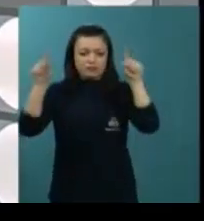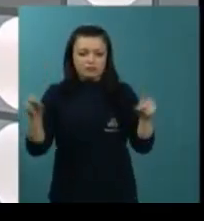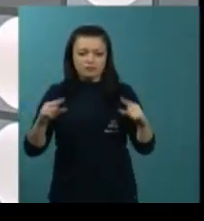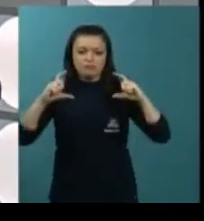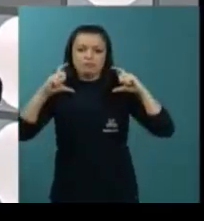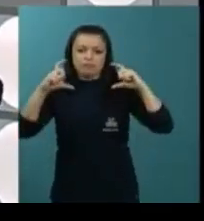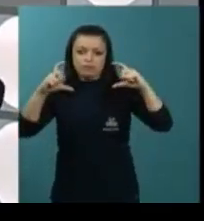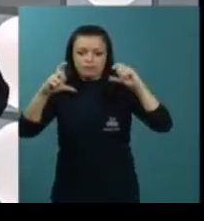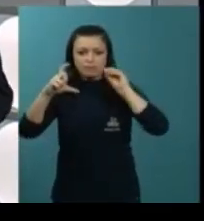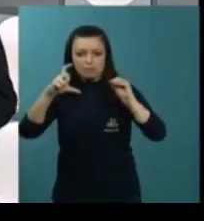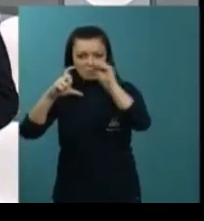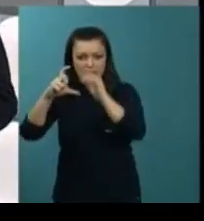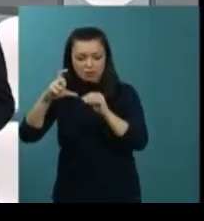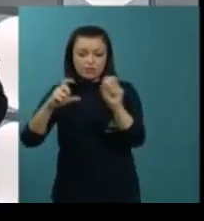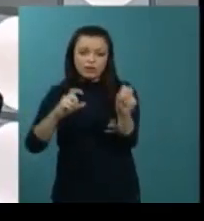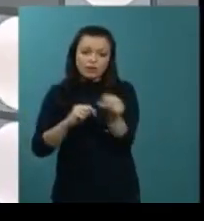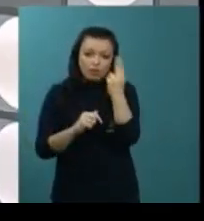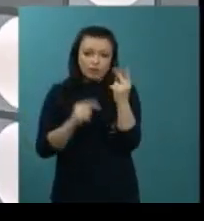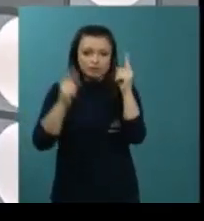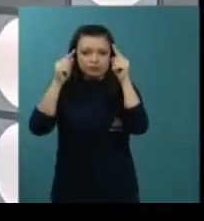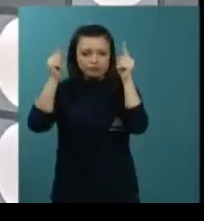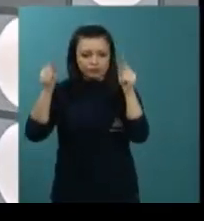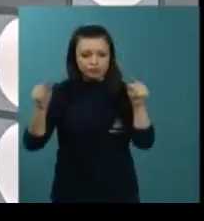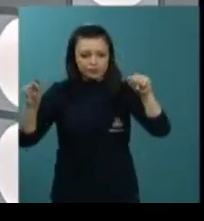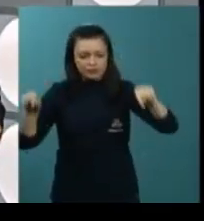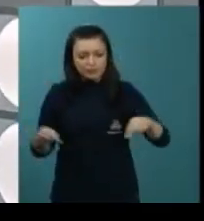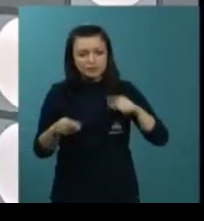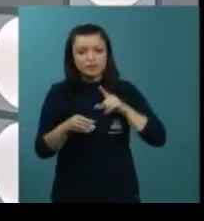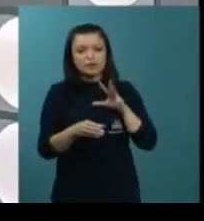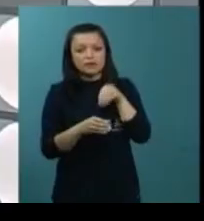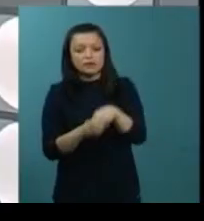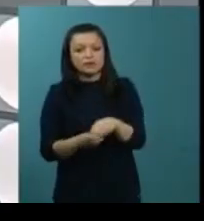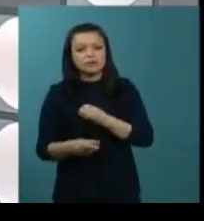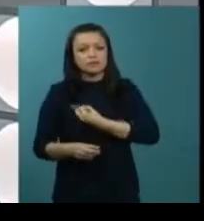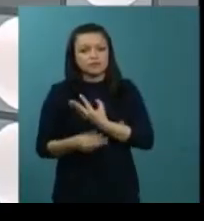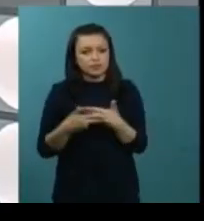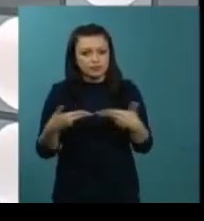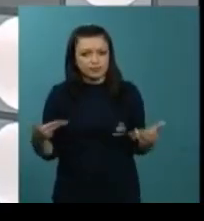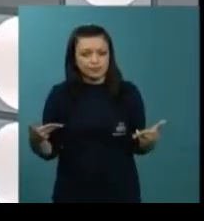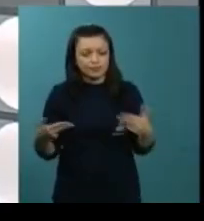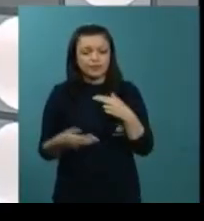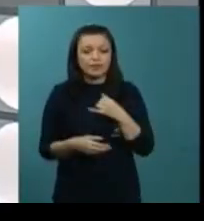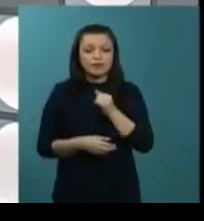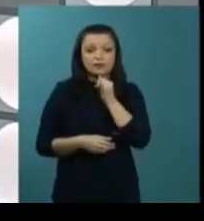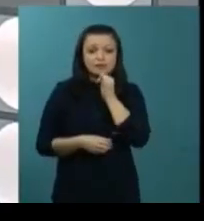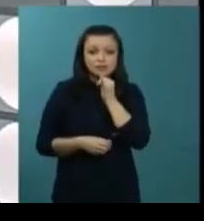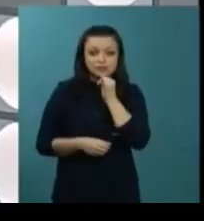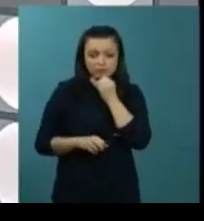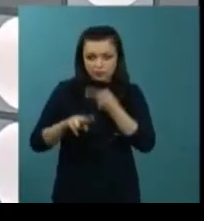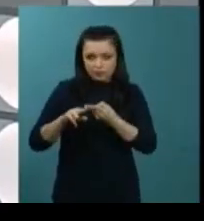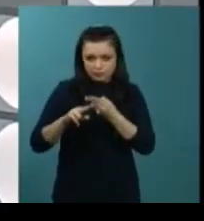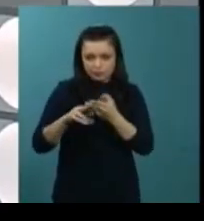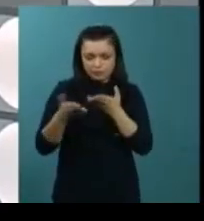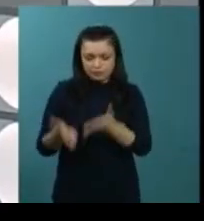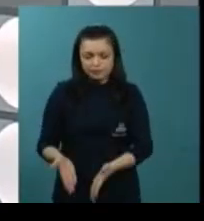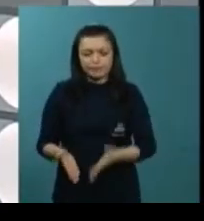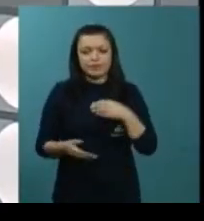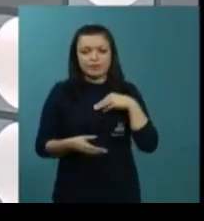poligonal fechada os seus elementos. Vamos usar o mesmo exemplo. Um conjunto